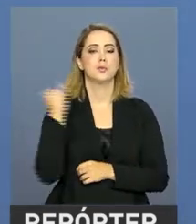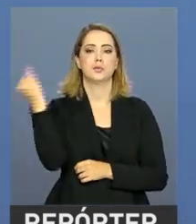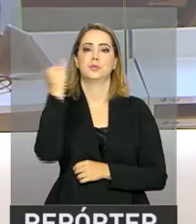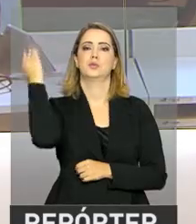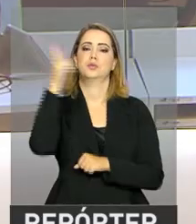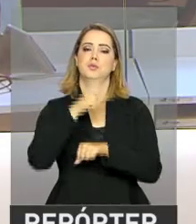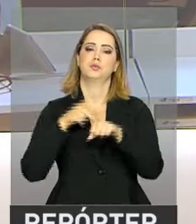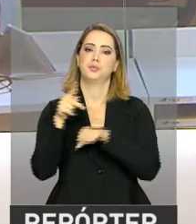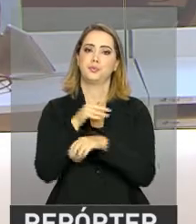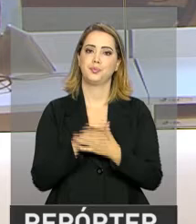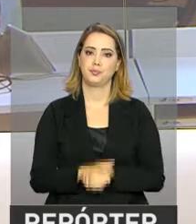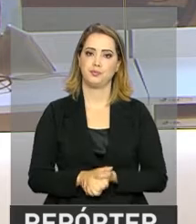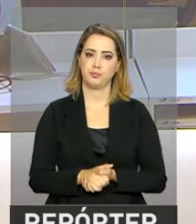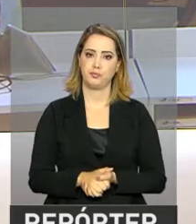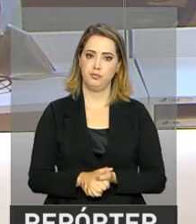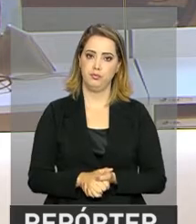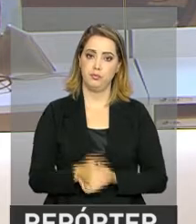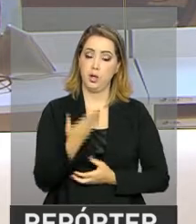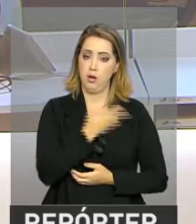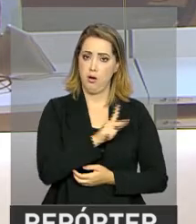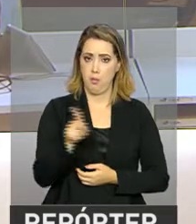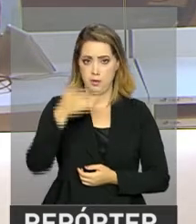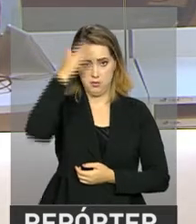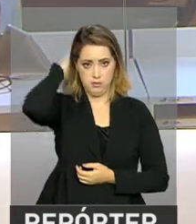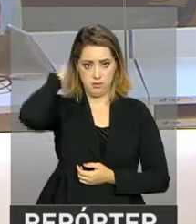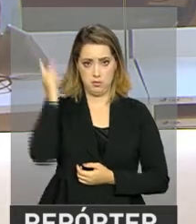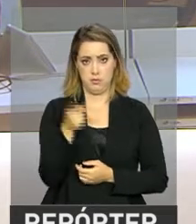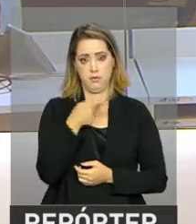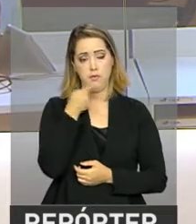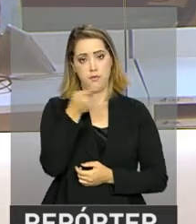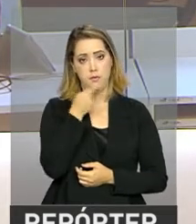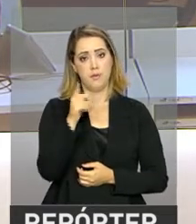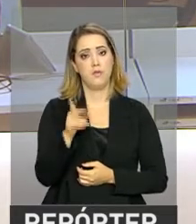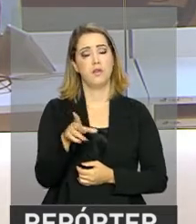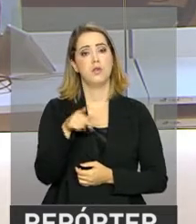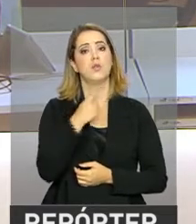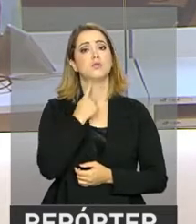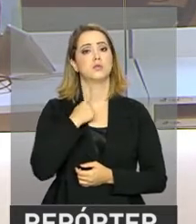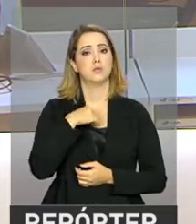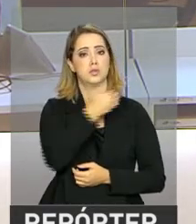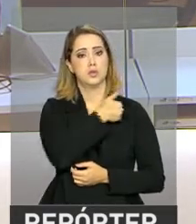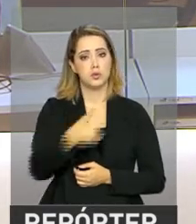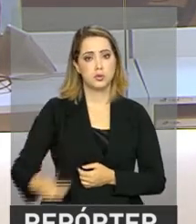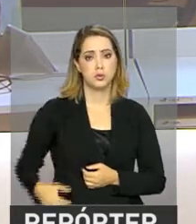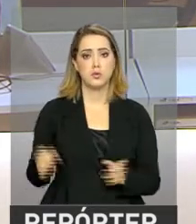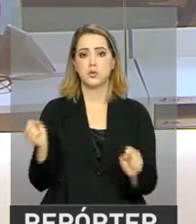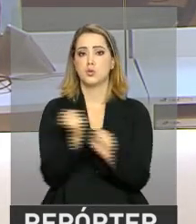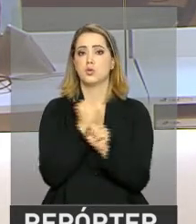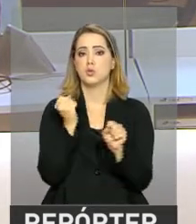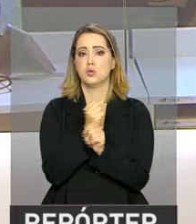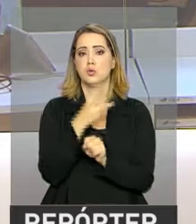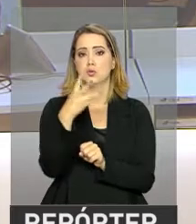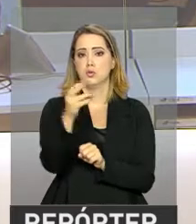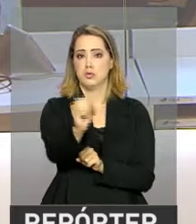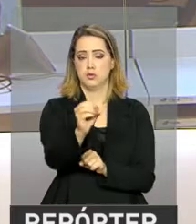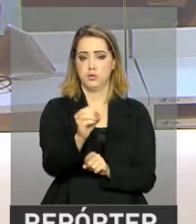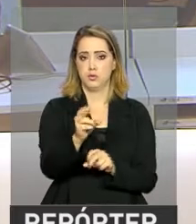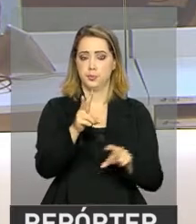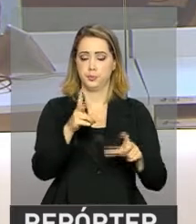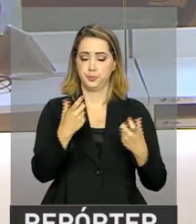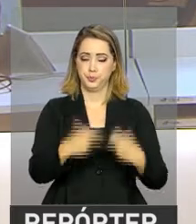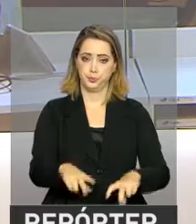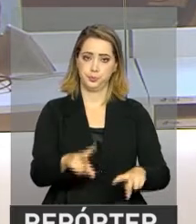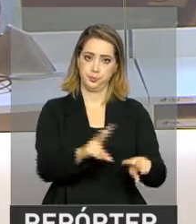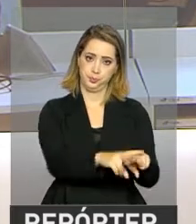país. Ainda em Praia Grande, o presidente Michel Temer comentou a intenção do governo de construir pelo menos 30